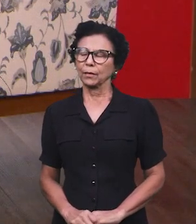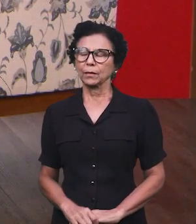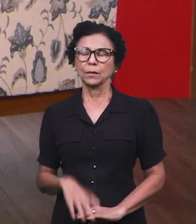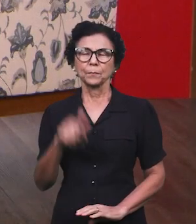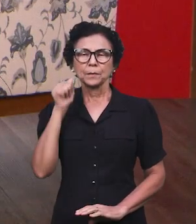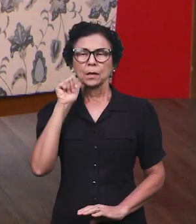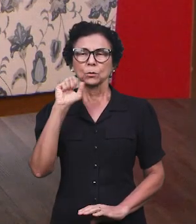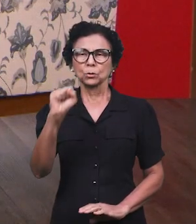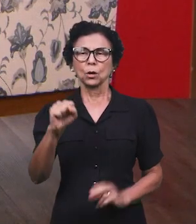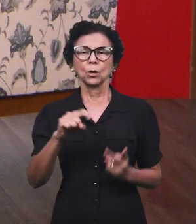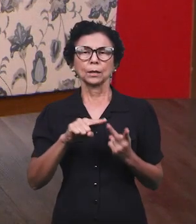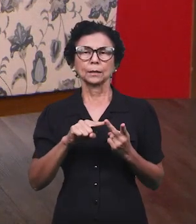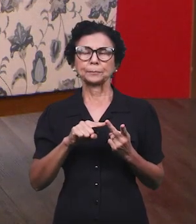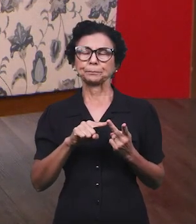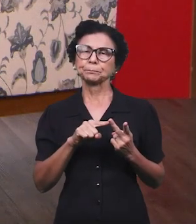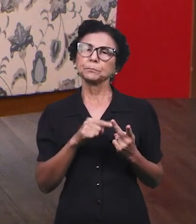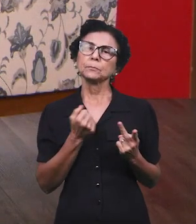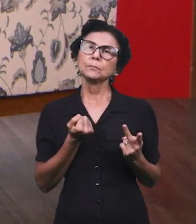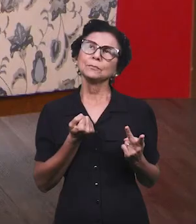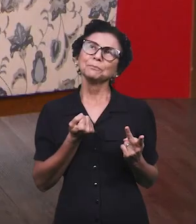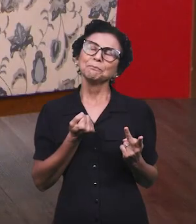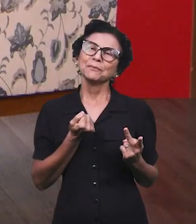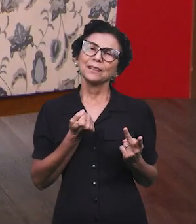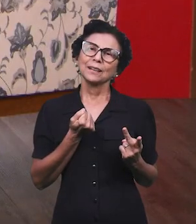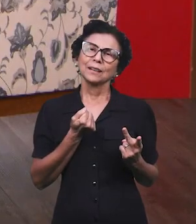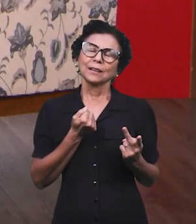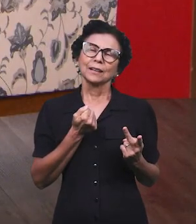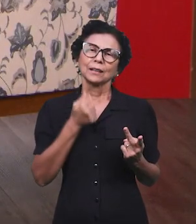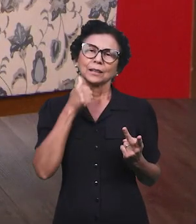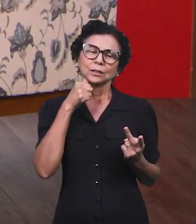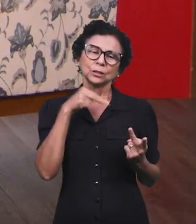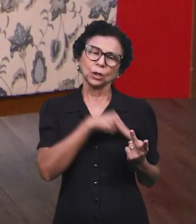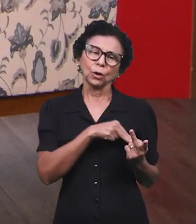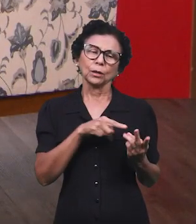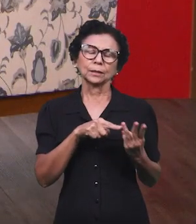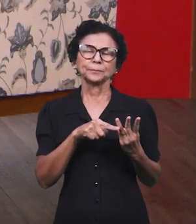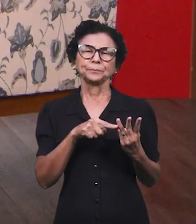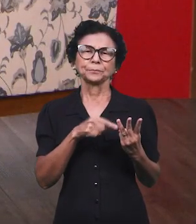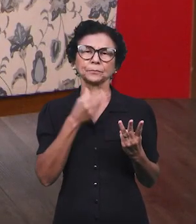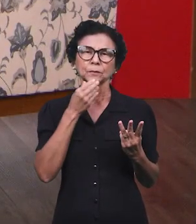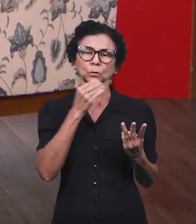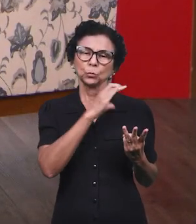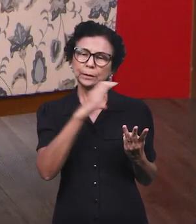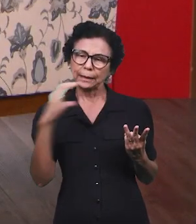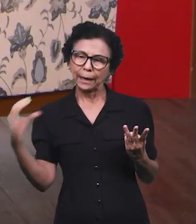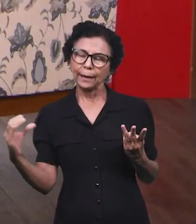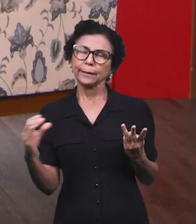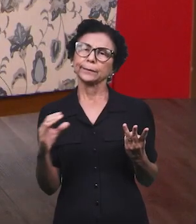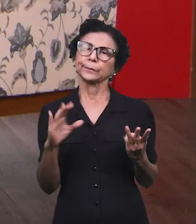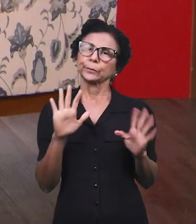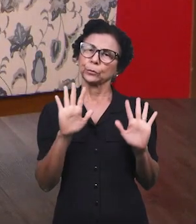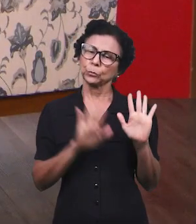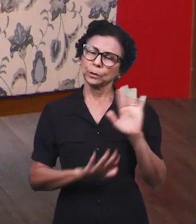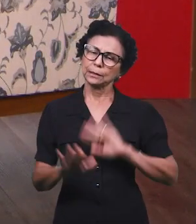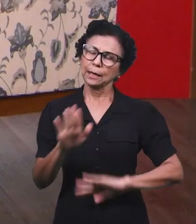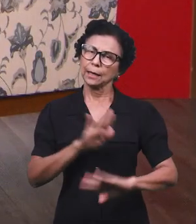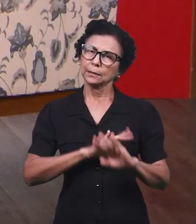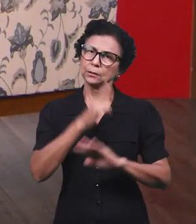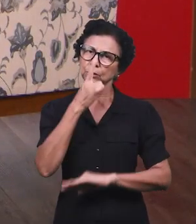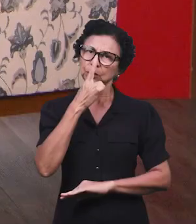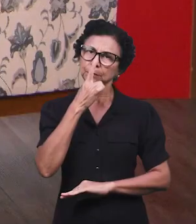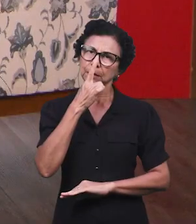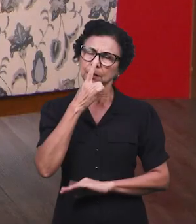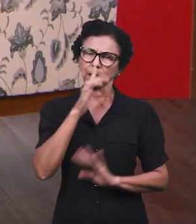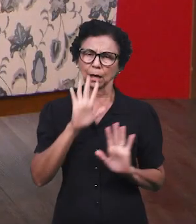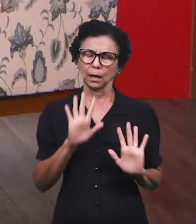cunhado, preserva a sua casa, preserva a intimidade da sua casa. Outra coisa, certos problemas é você e